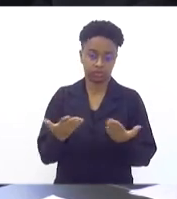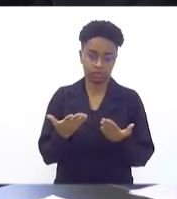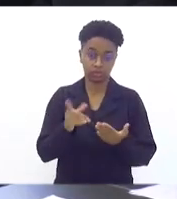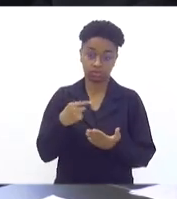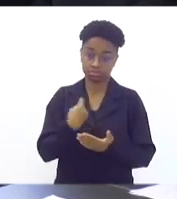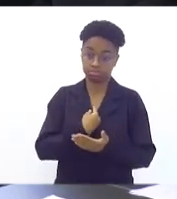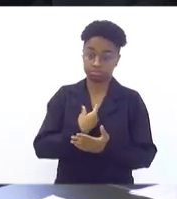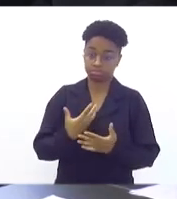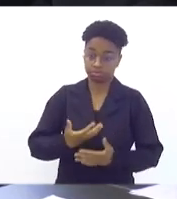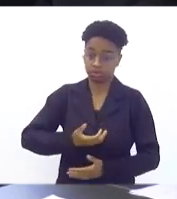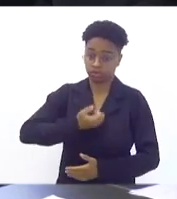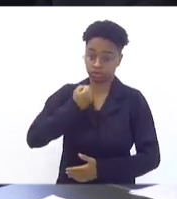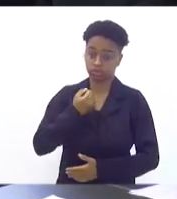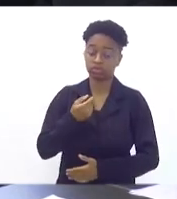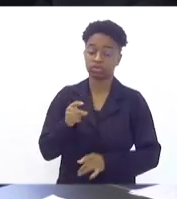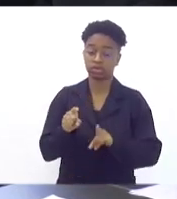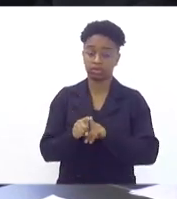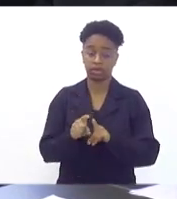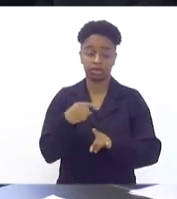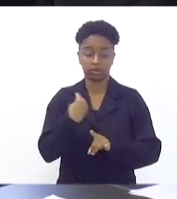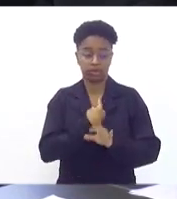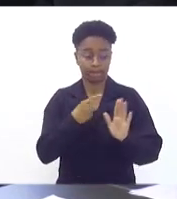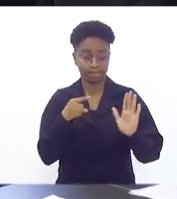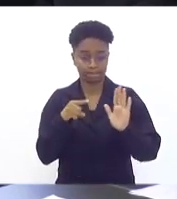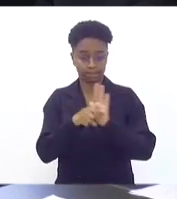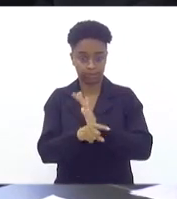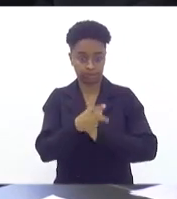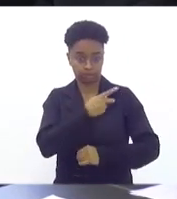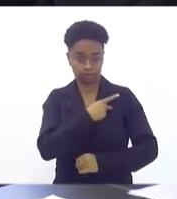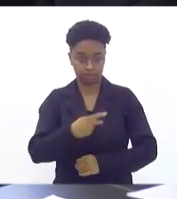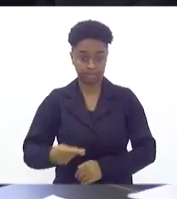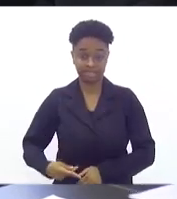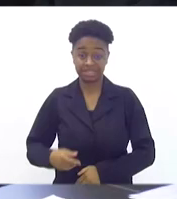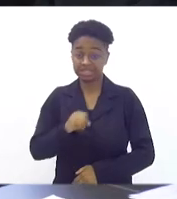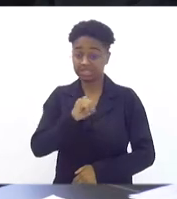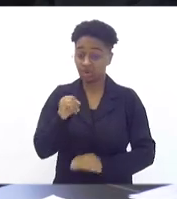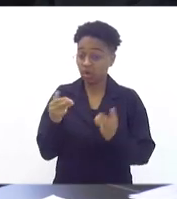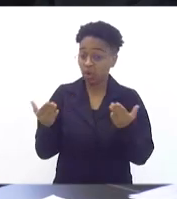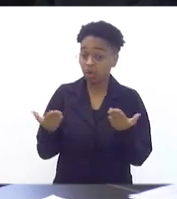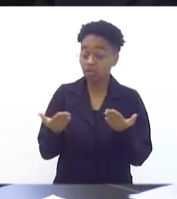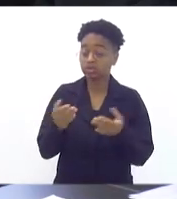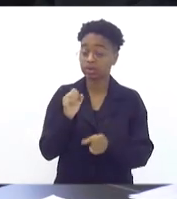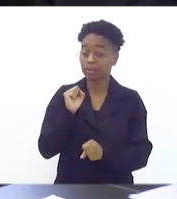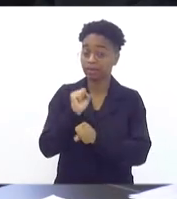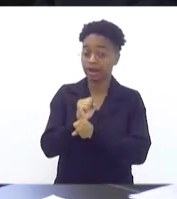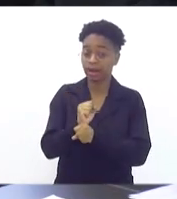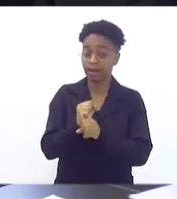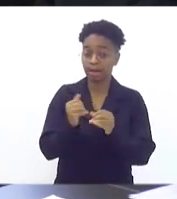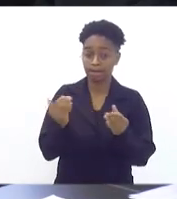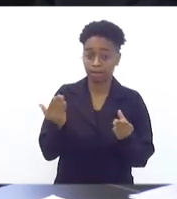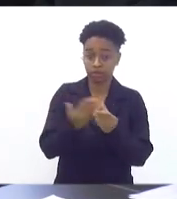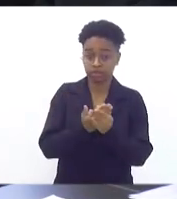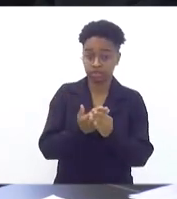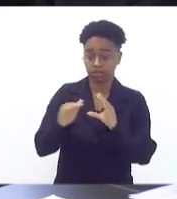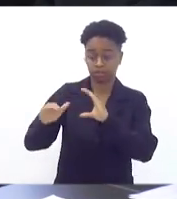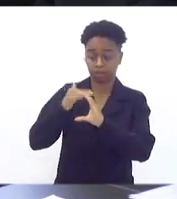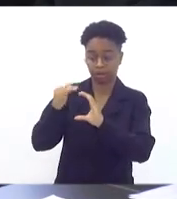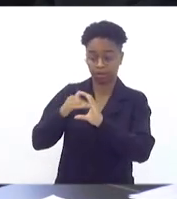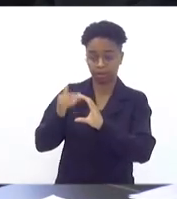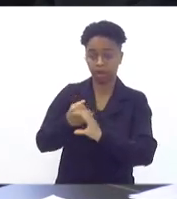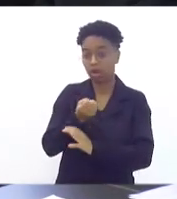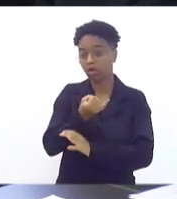nos assustou muito inclusive uma pergunta que foi feita ao presidente se nós paralisássemos hoje a entrada desses processos em quanto tempo